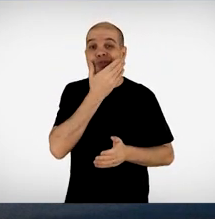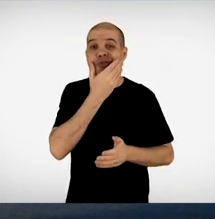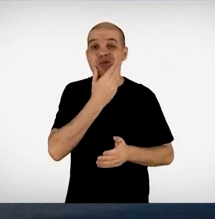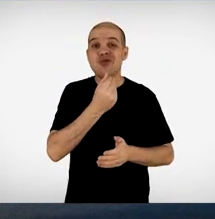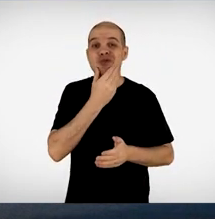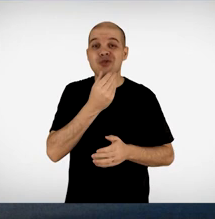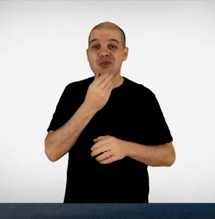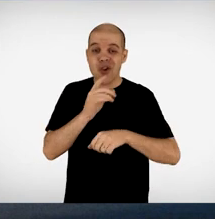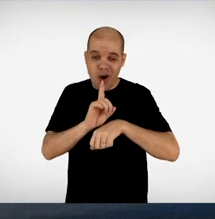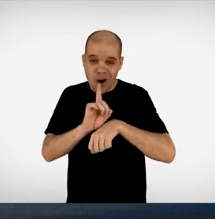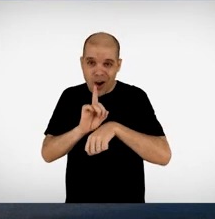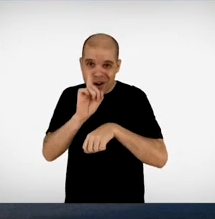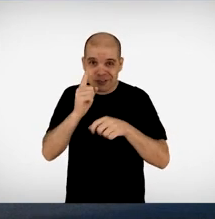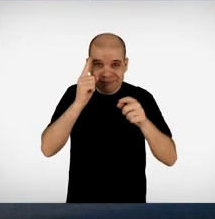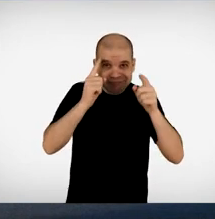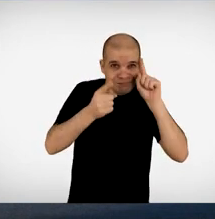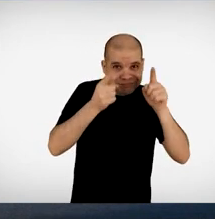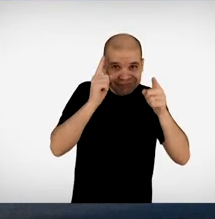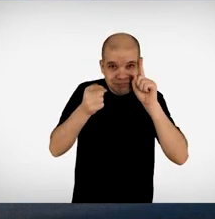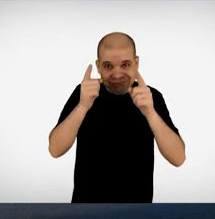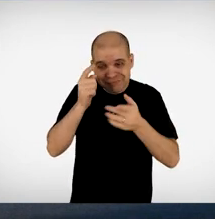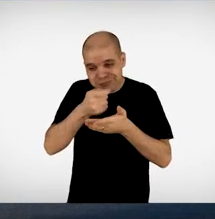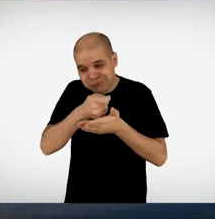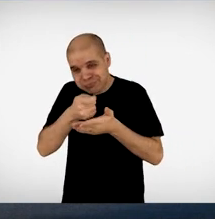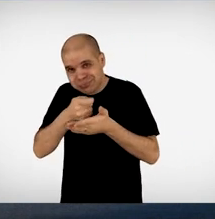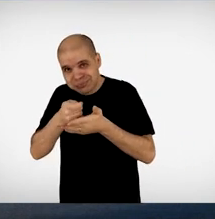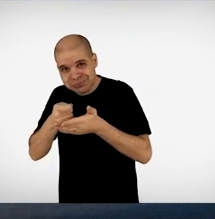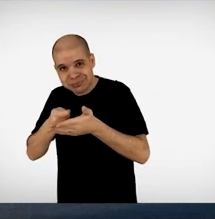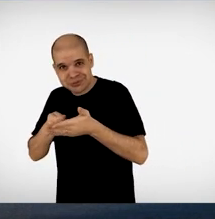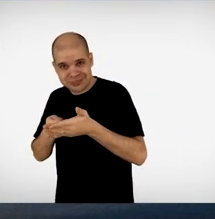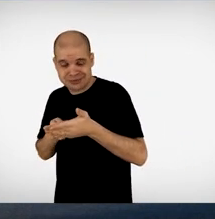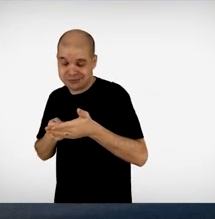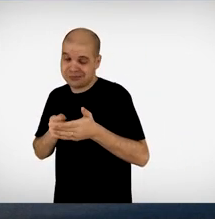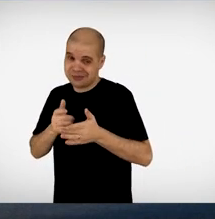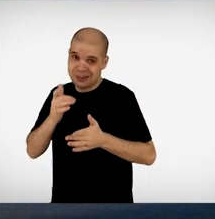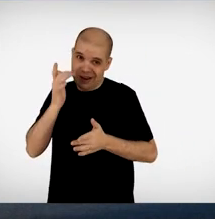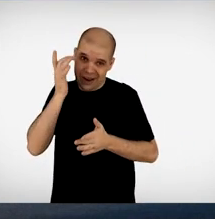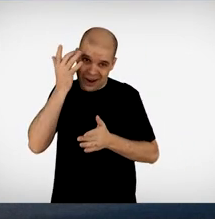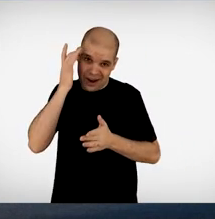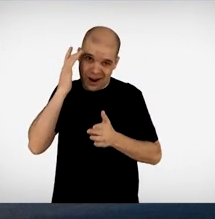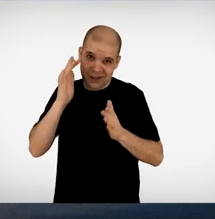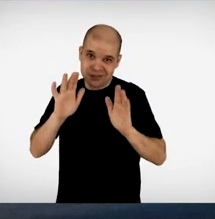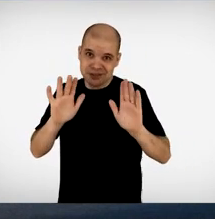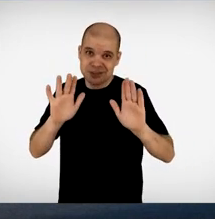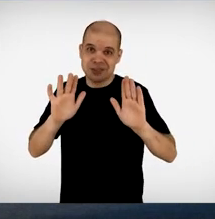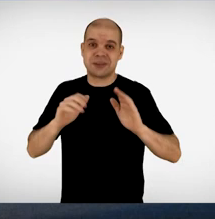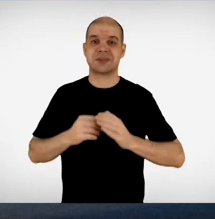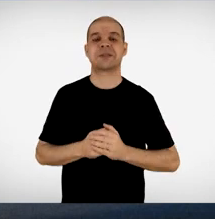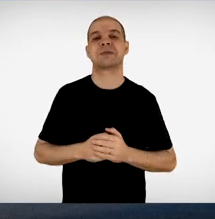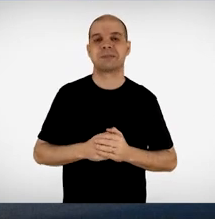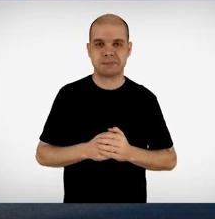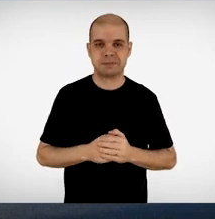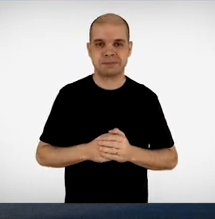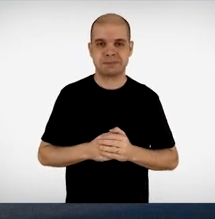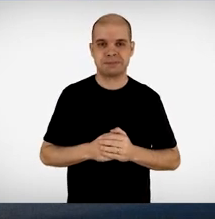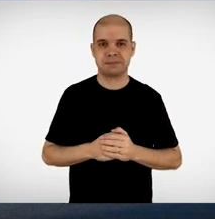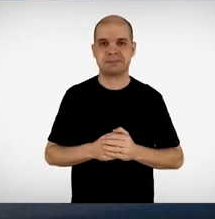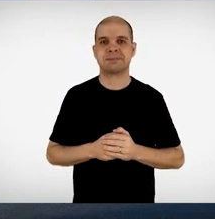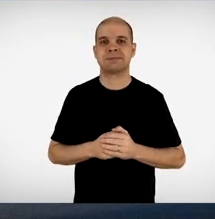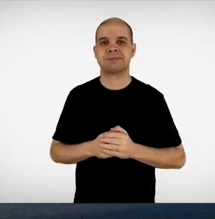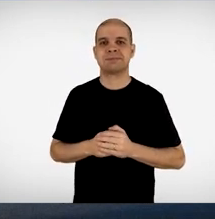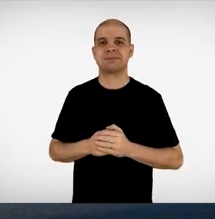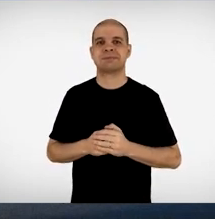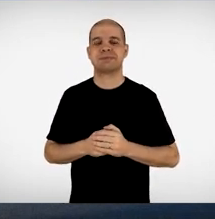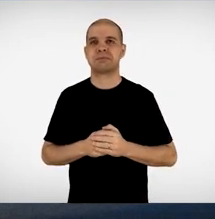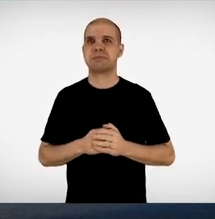mesmas escolhas que a namorada dele. O fazia. Primeiro? O Envid. Que ele tinha aquela... É